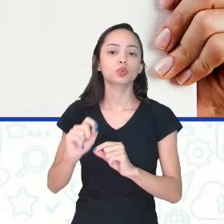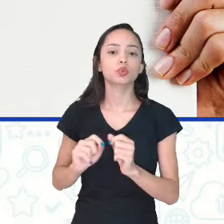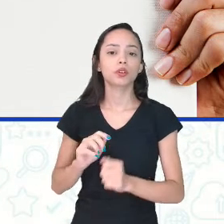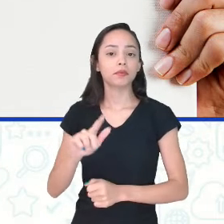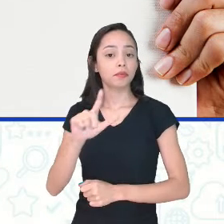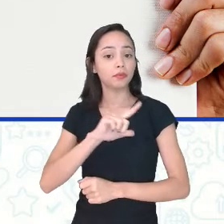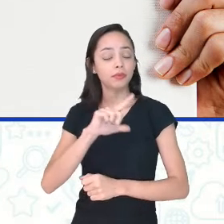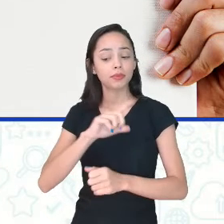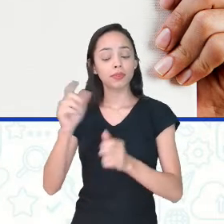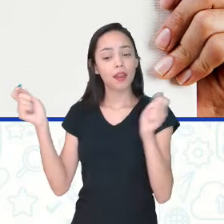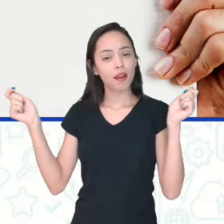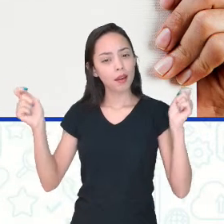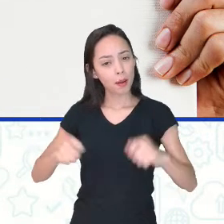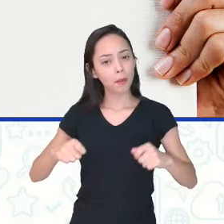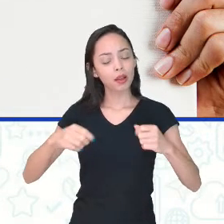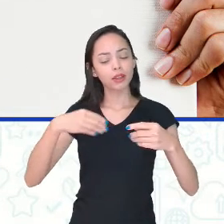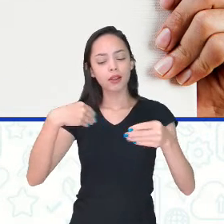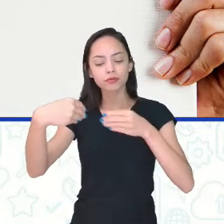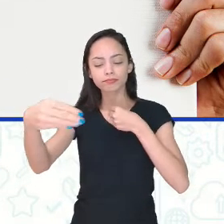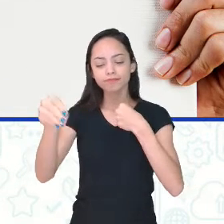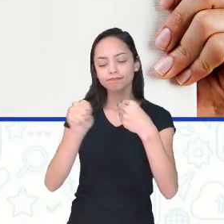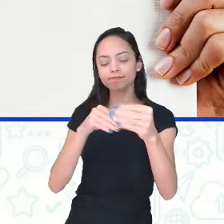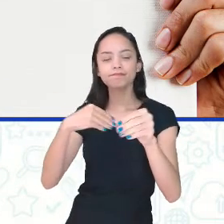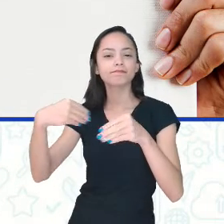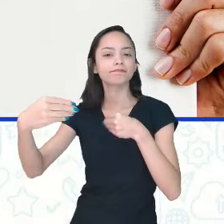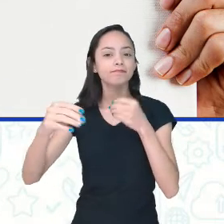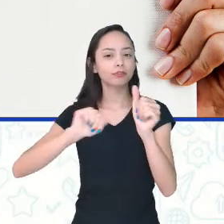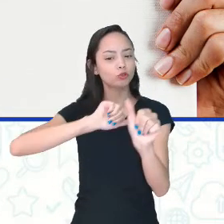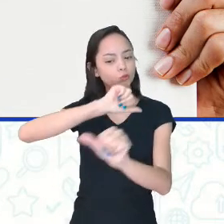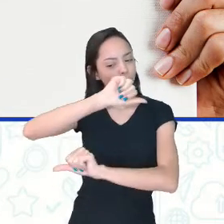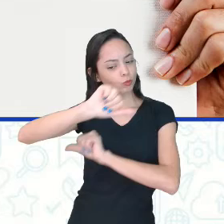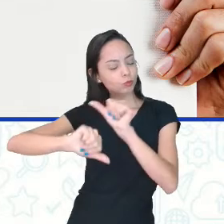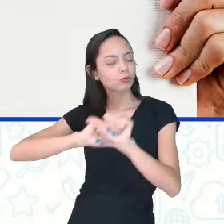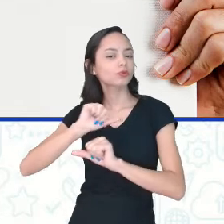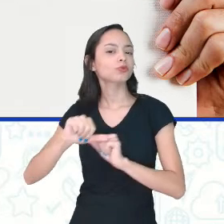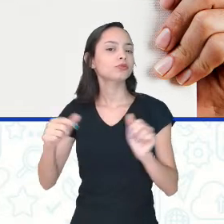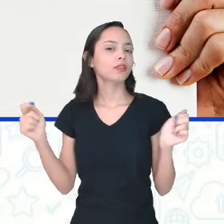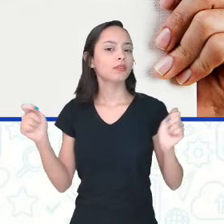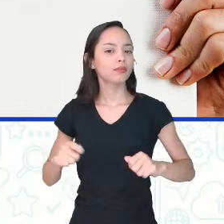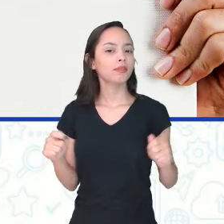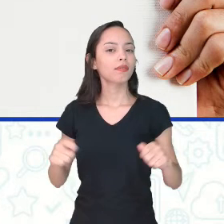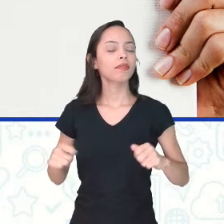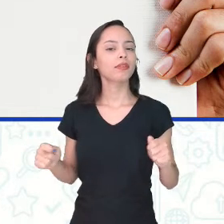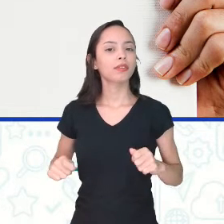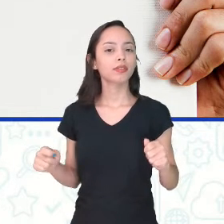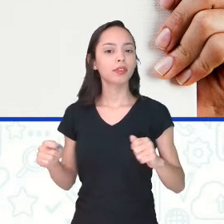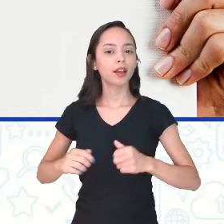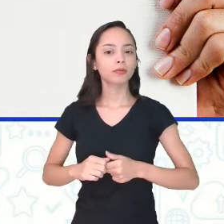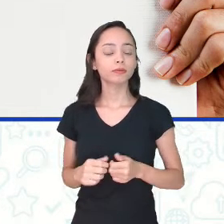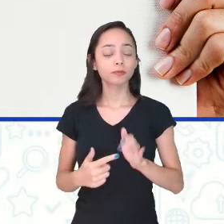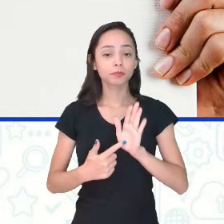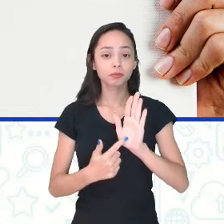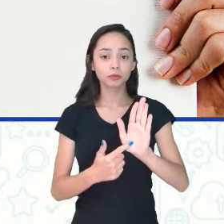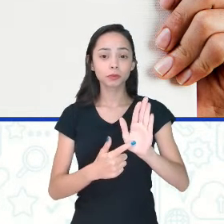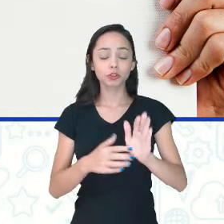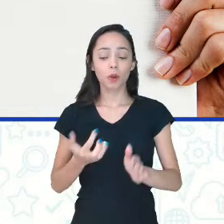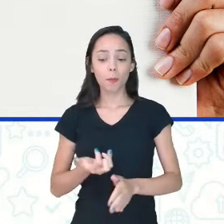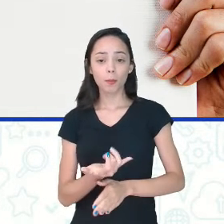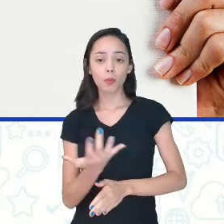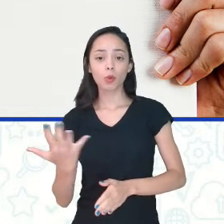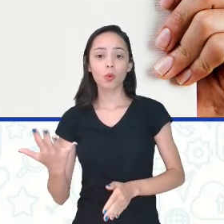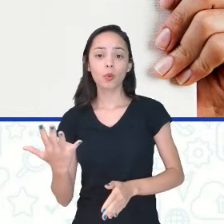a capacidade de se flexionar, ou seja, de mudar, seja para assumir a forma do plural ou singular,